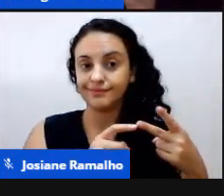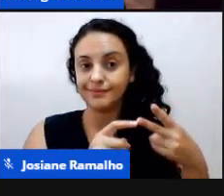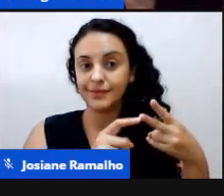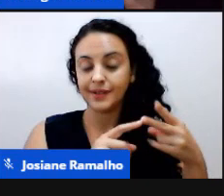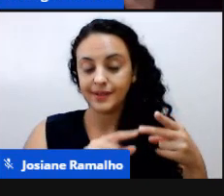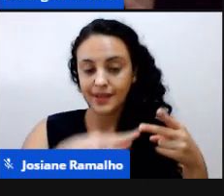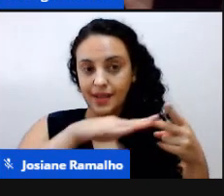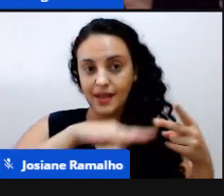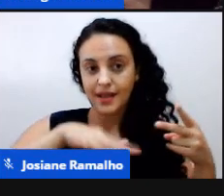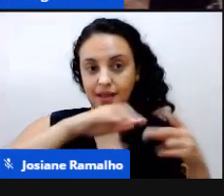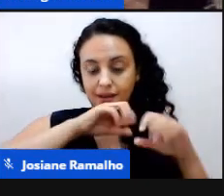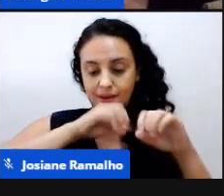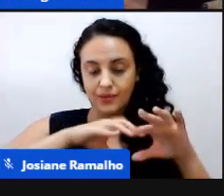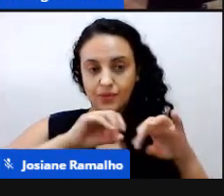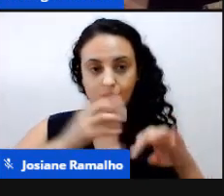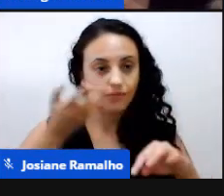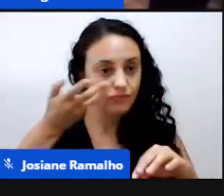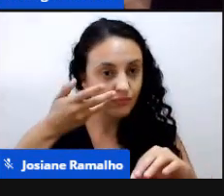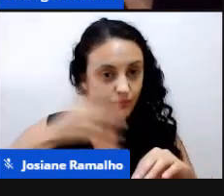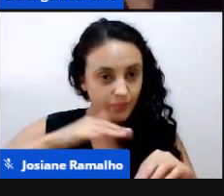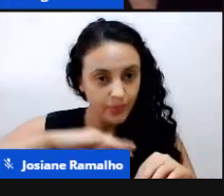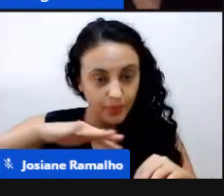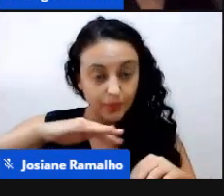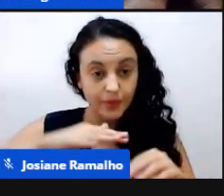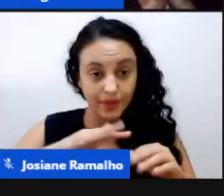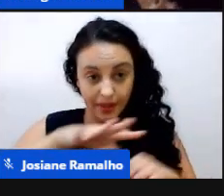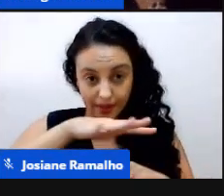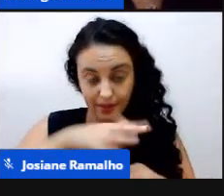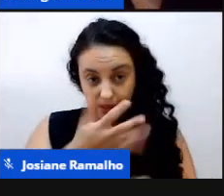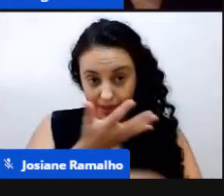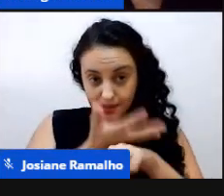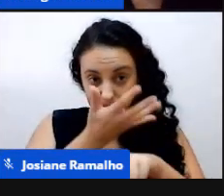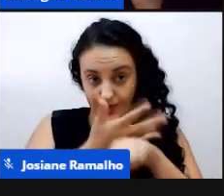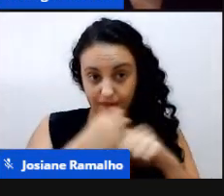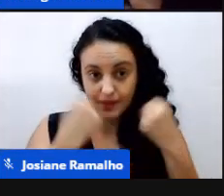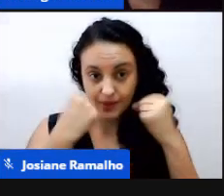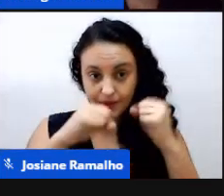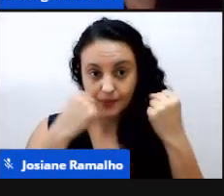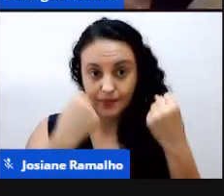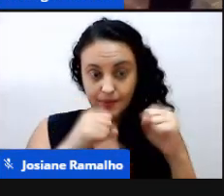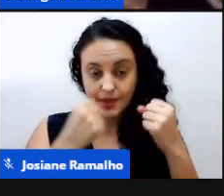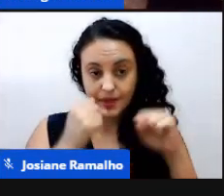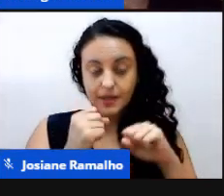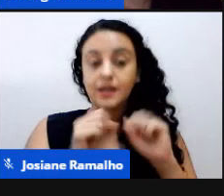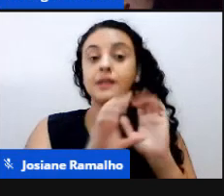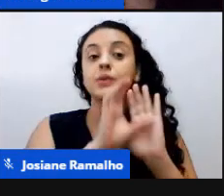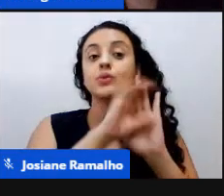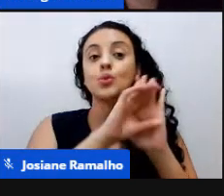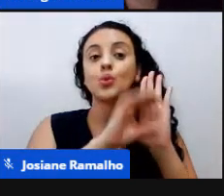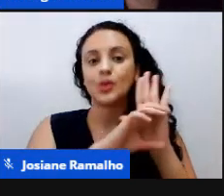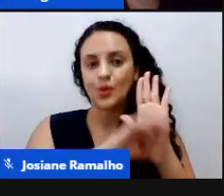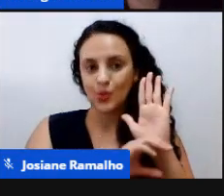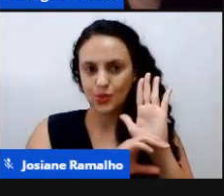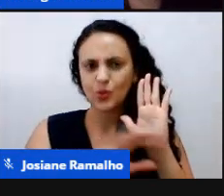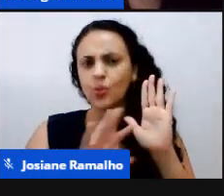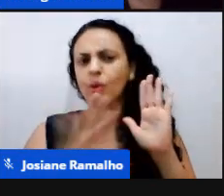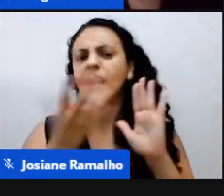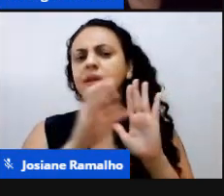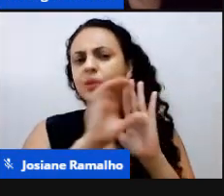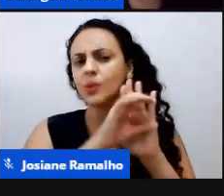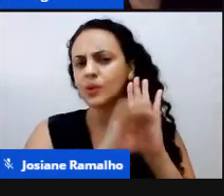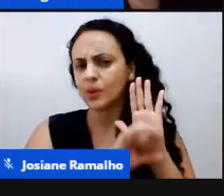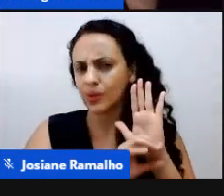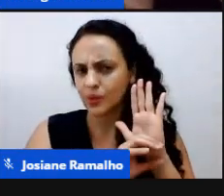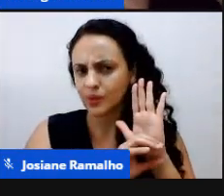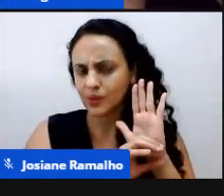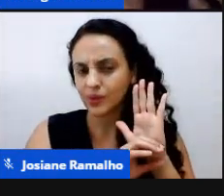educação infantil, para a educação física, entre aspas, nós falamos que são os conteúdos. Então, quais são esses conteúdos que vão ser trabalhados,